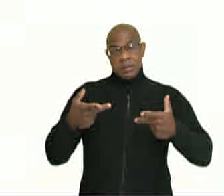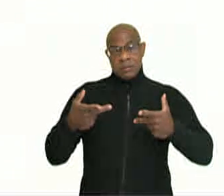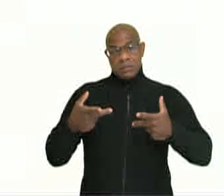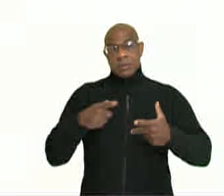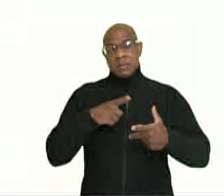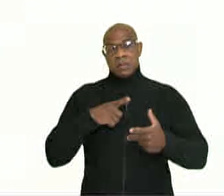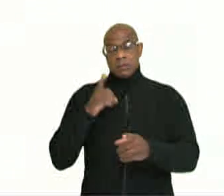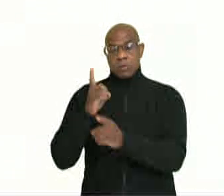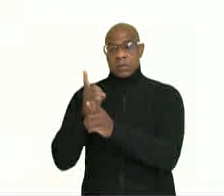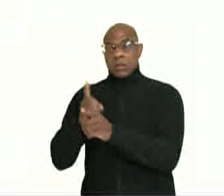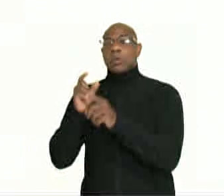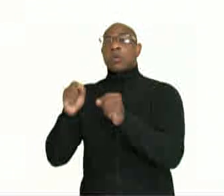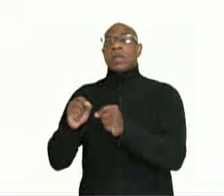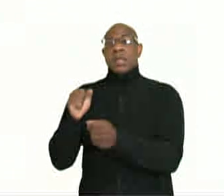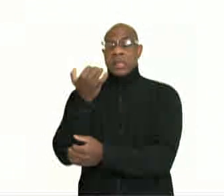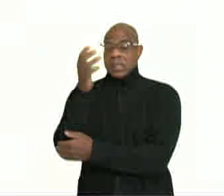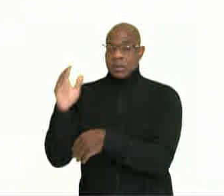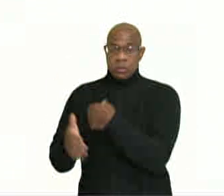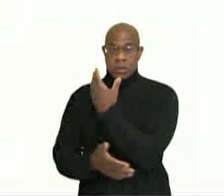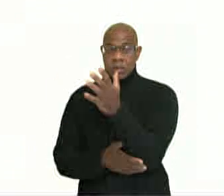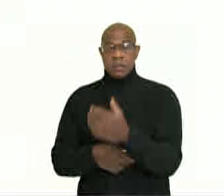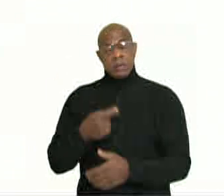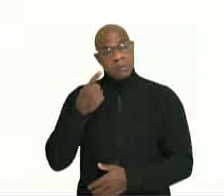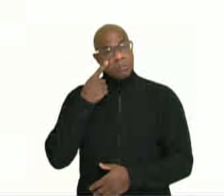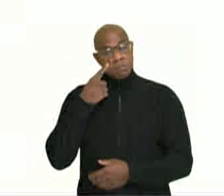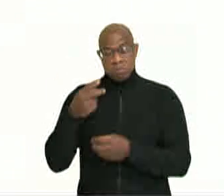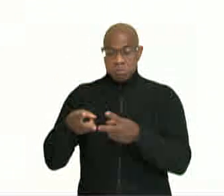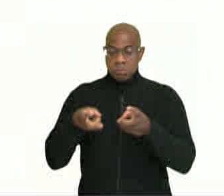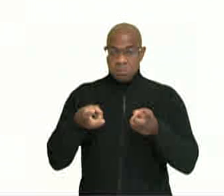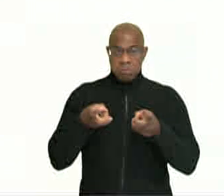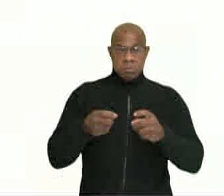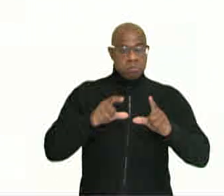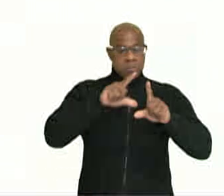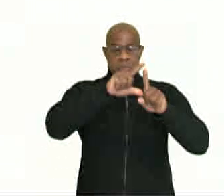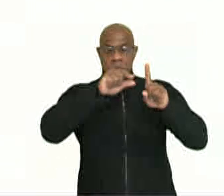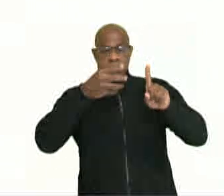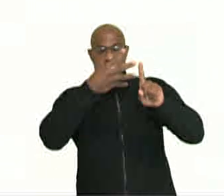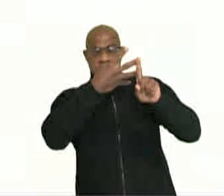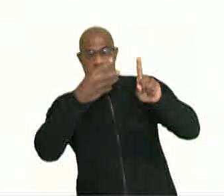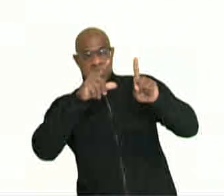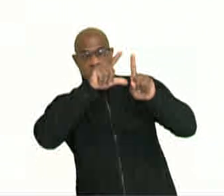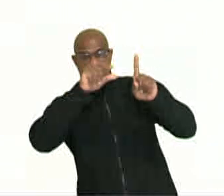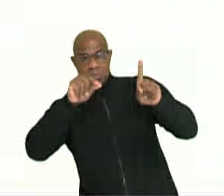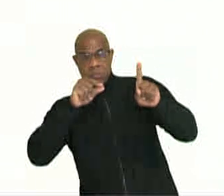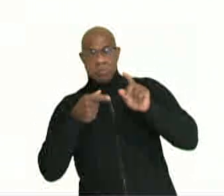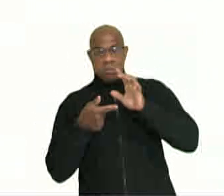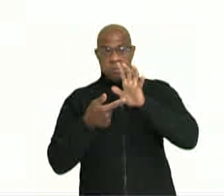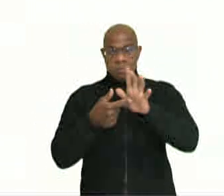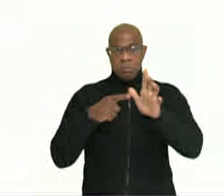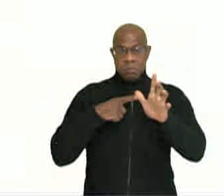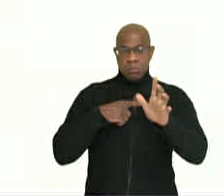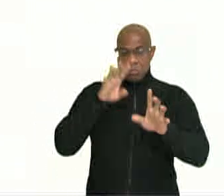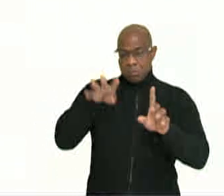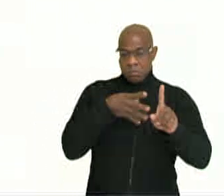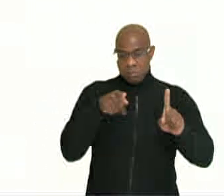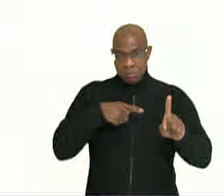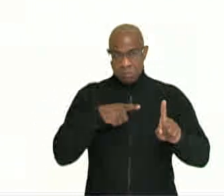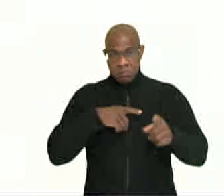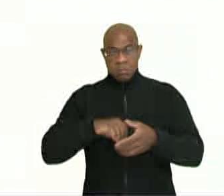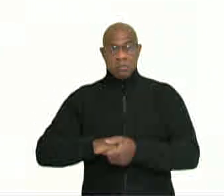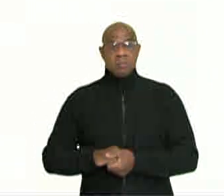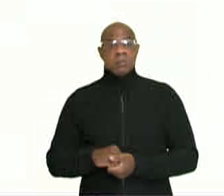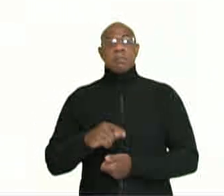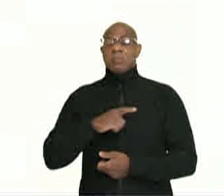natureza. Assim, analisando as distribuições eletrônicas apresentadas na tabela, o elemento químico que possui distribuição